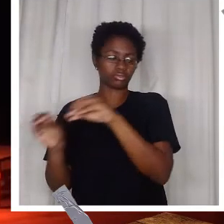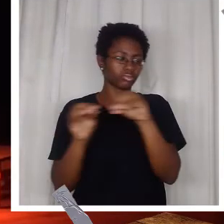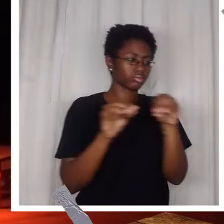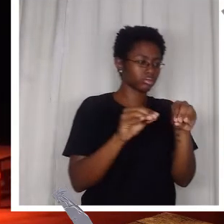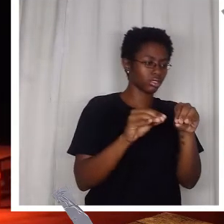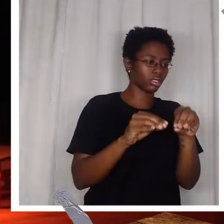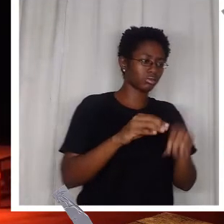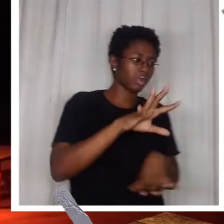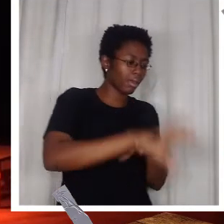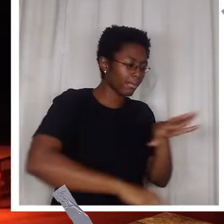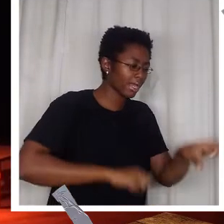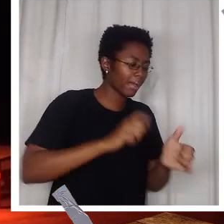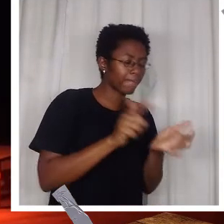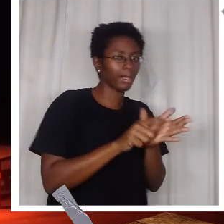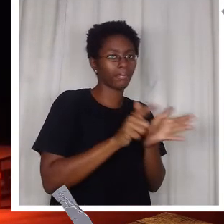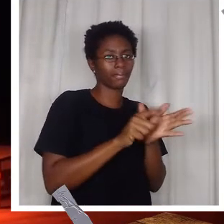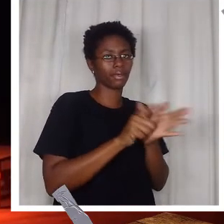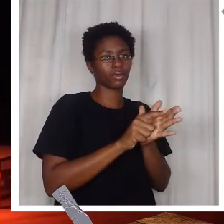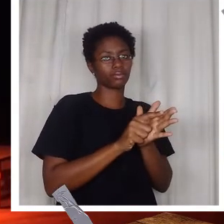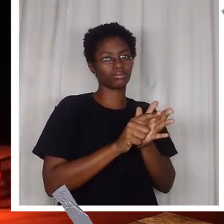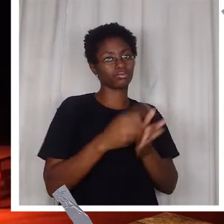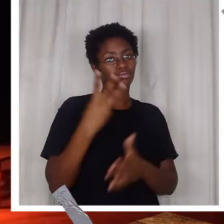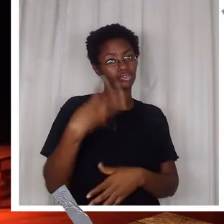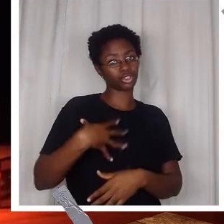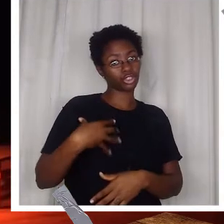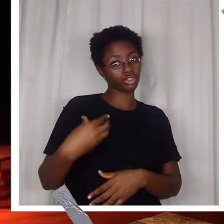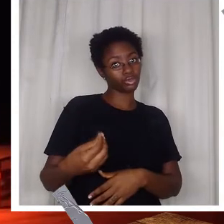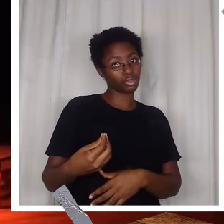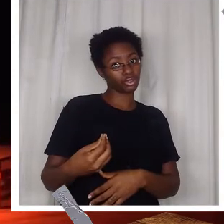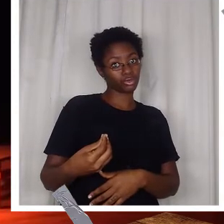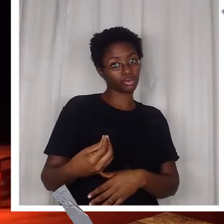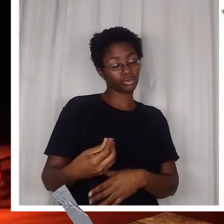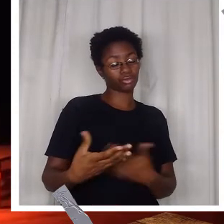Mas, embora só tenha no 2º ano primário,